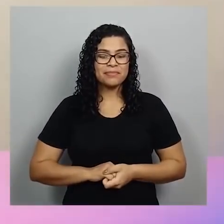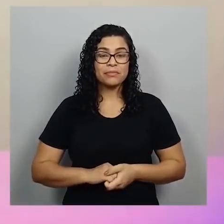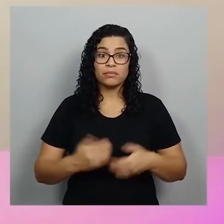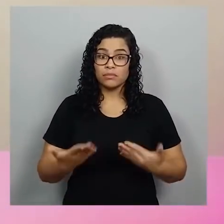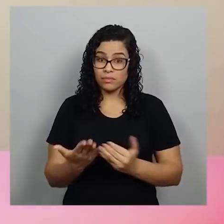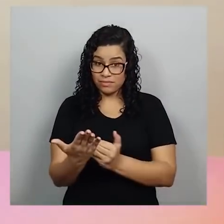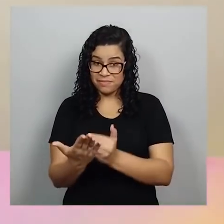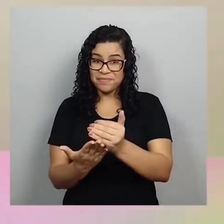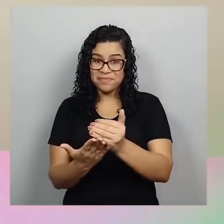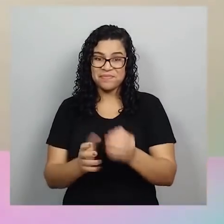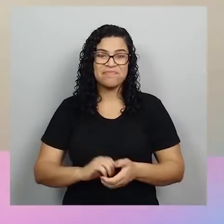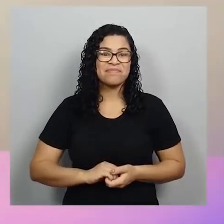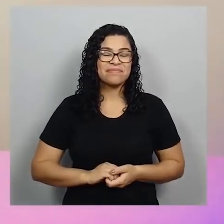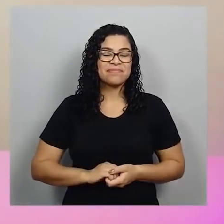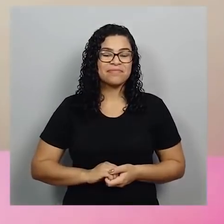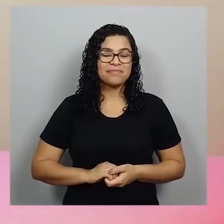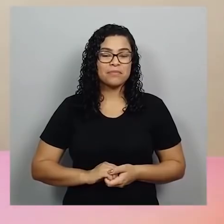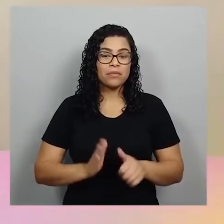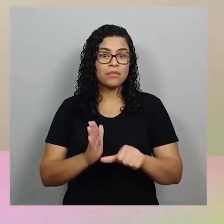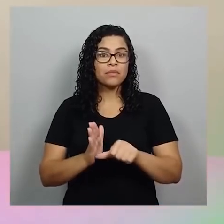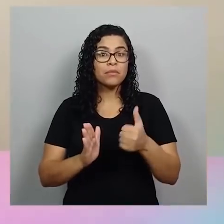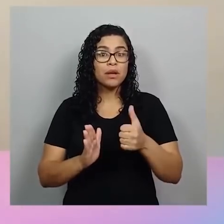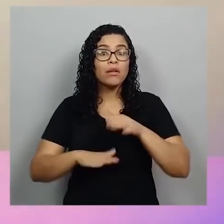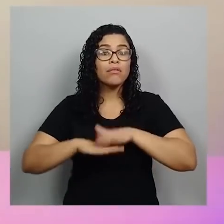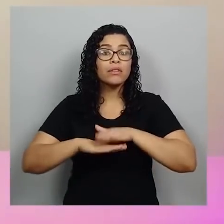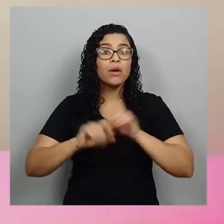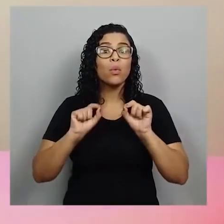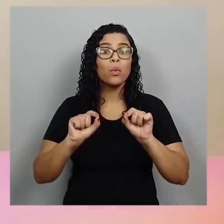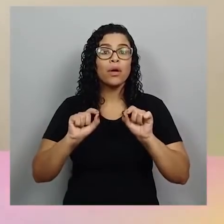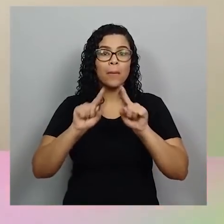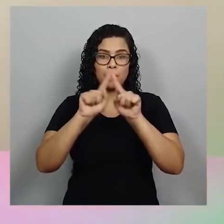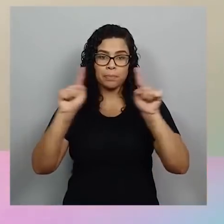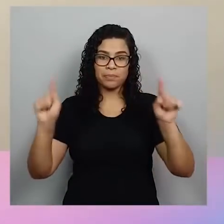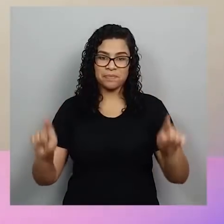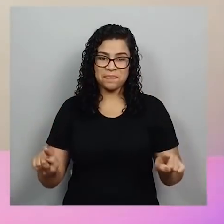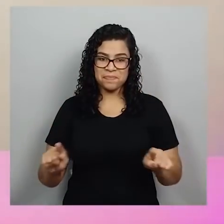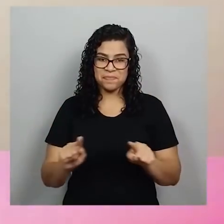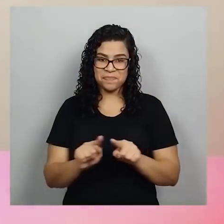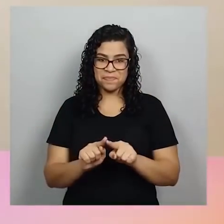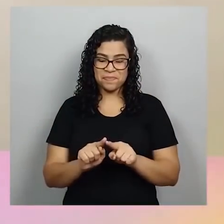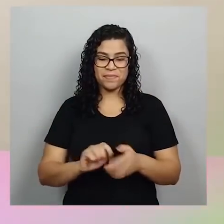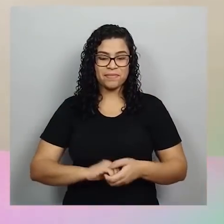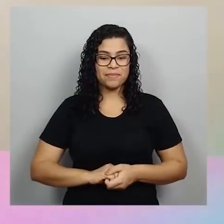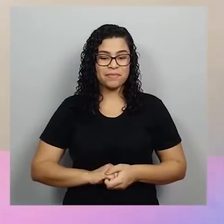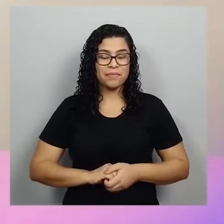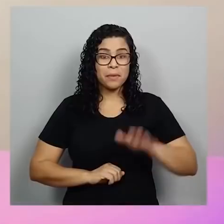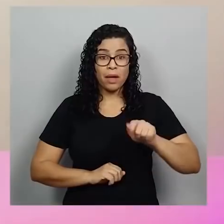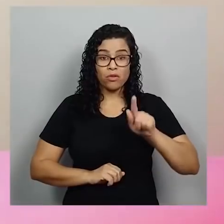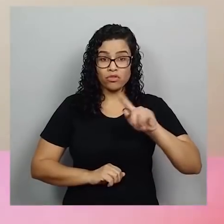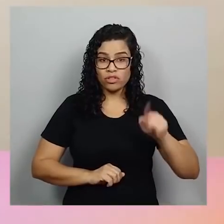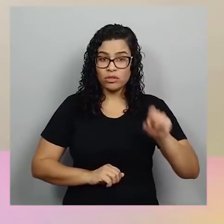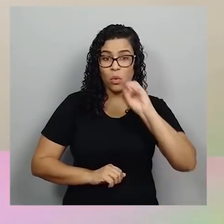Então vamos começar. Primeiro, vamos fazer uma margem na nossa folha. Pegue um dos seus